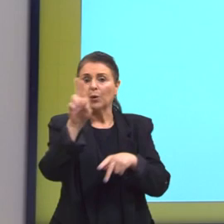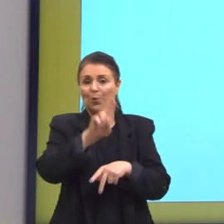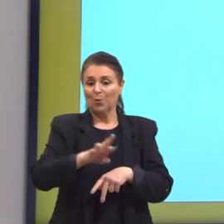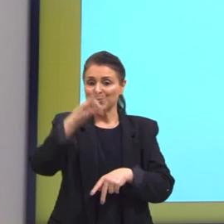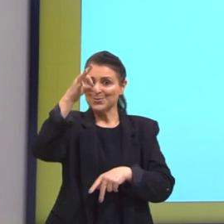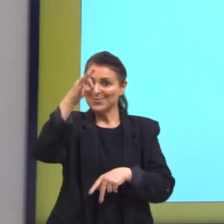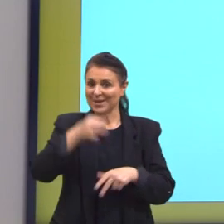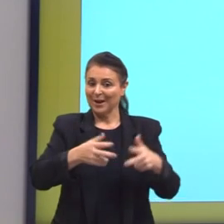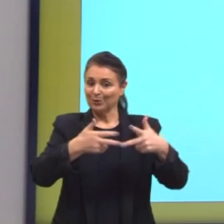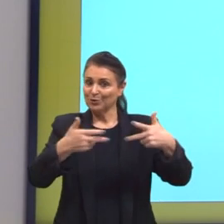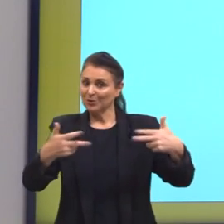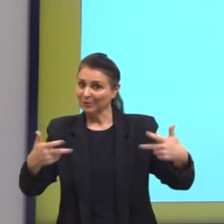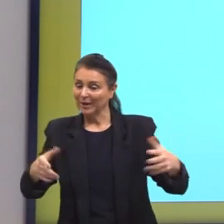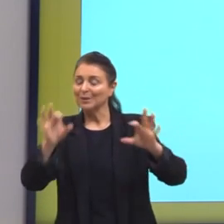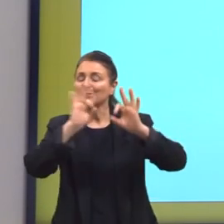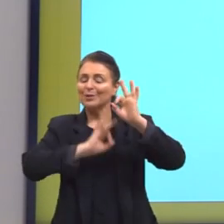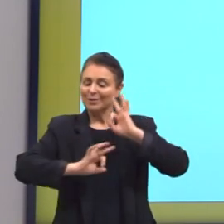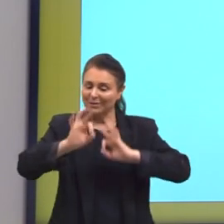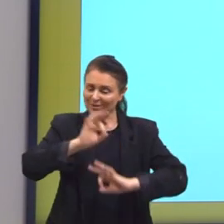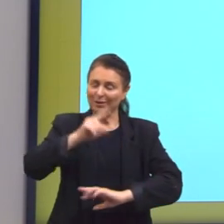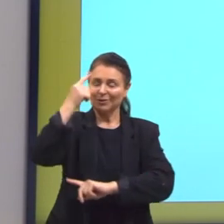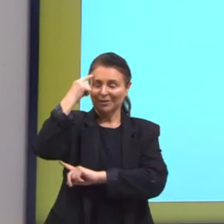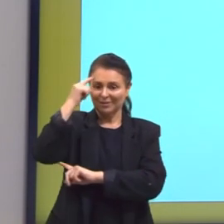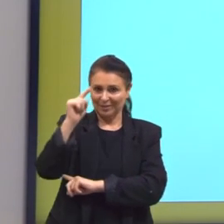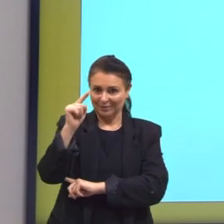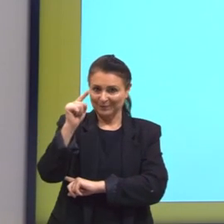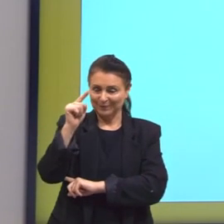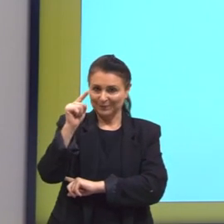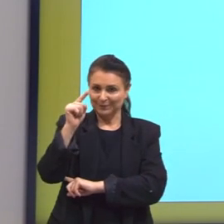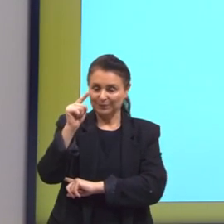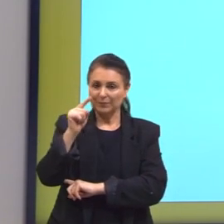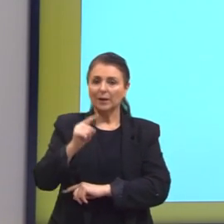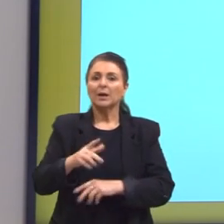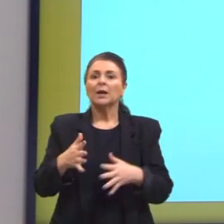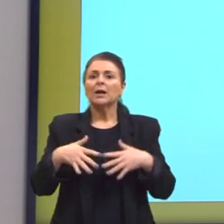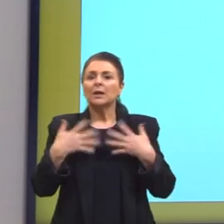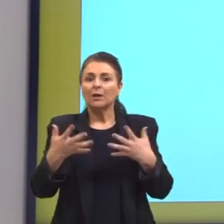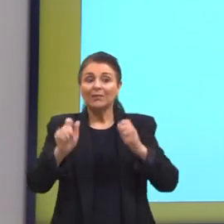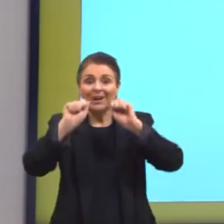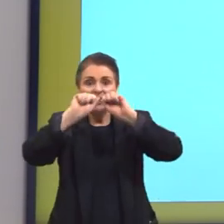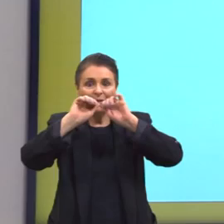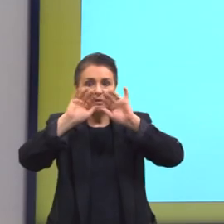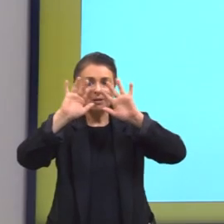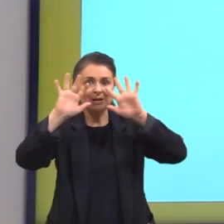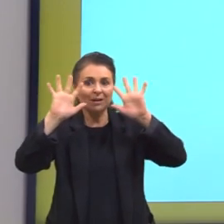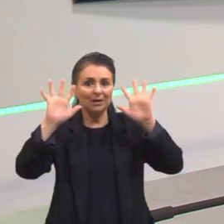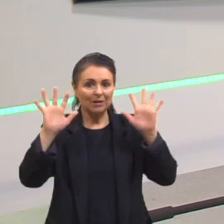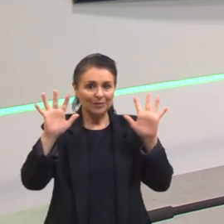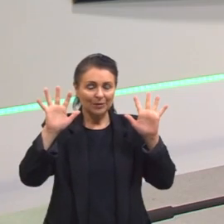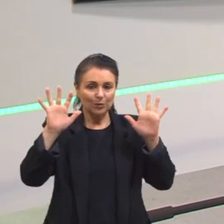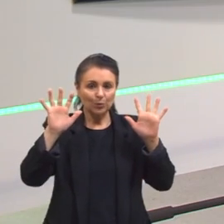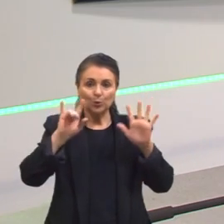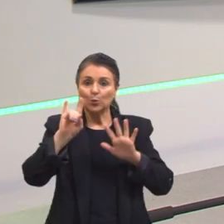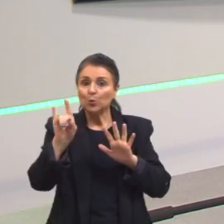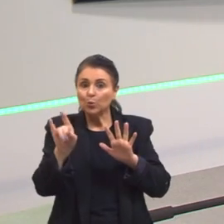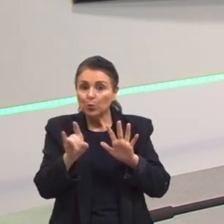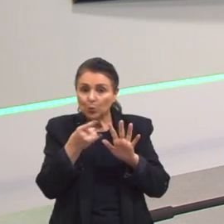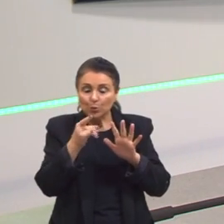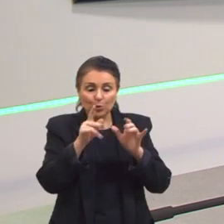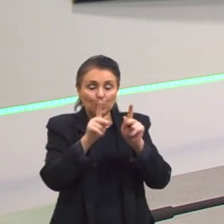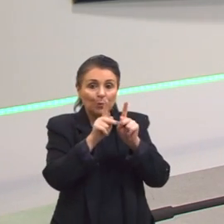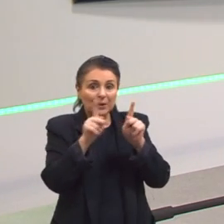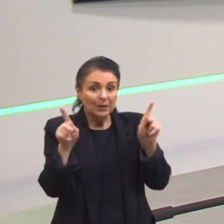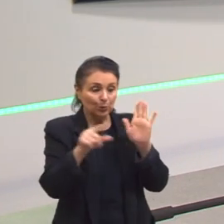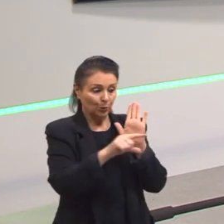adequado de elementos na organização das ideias então fica bastante Claro aqui que esse último período do